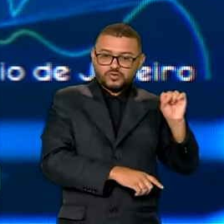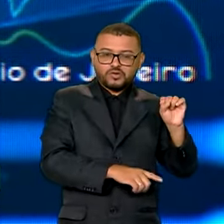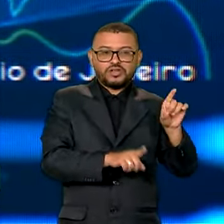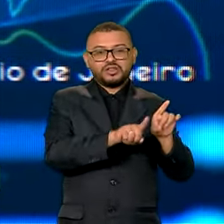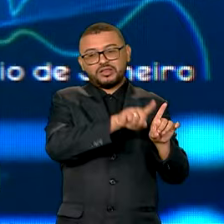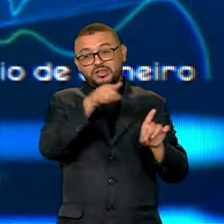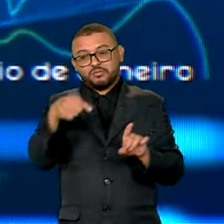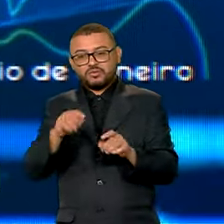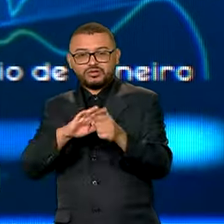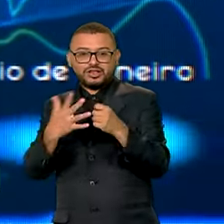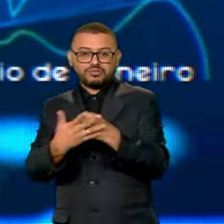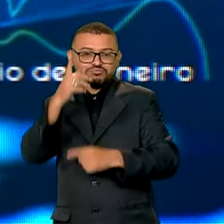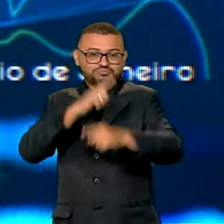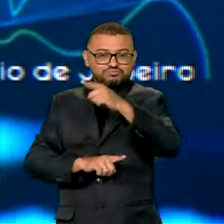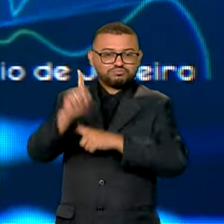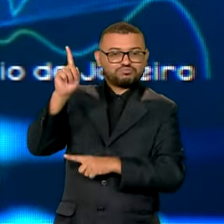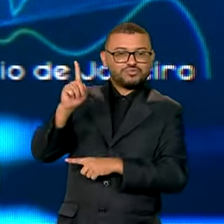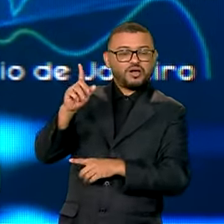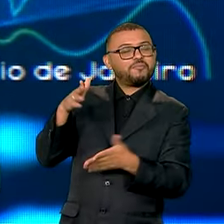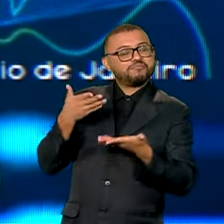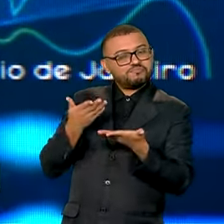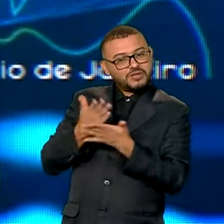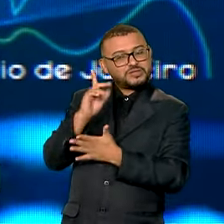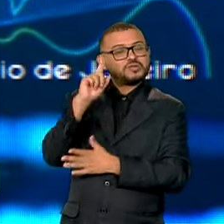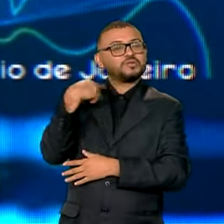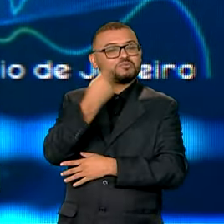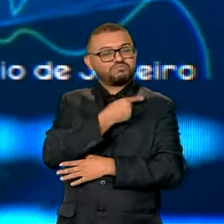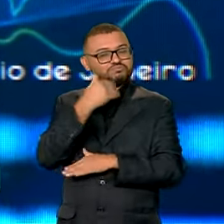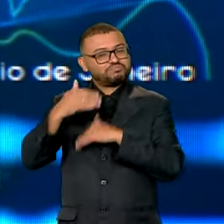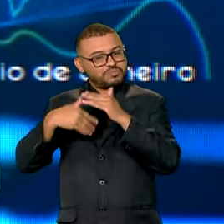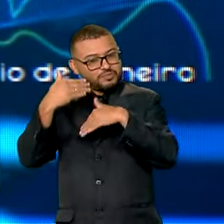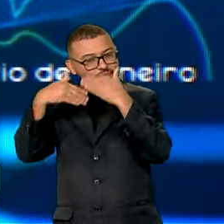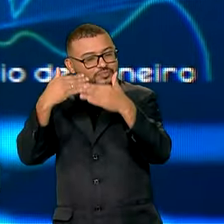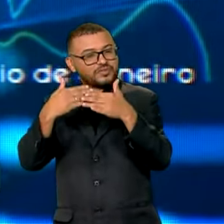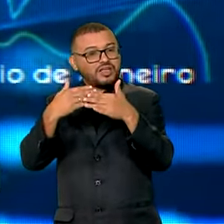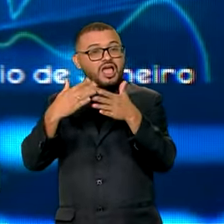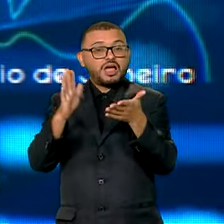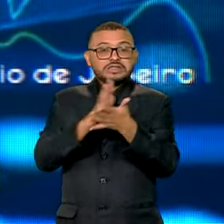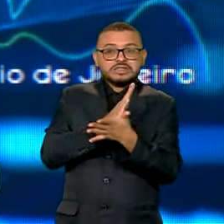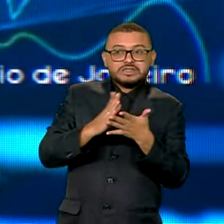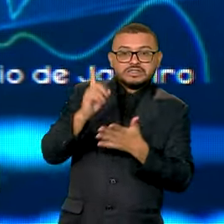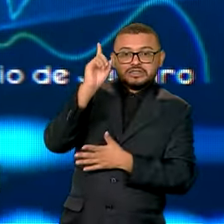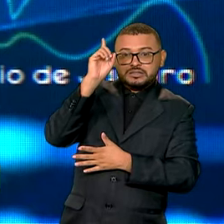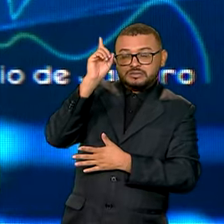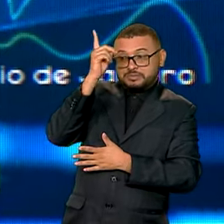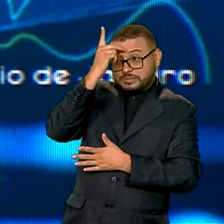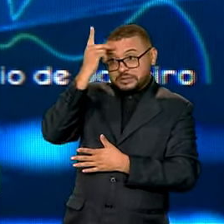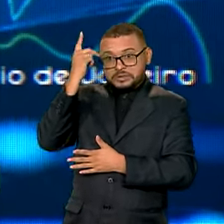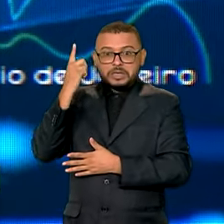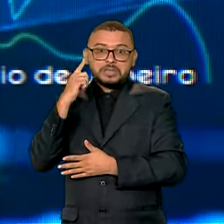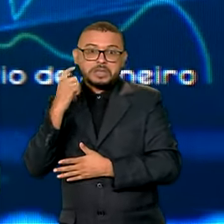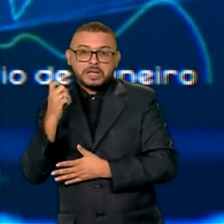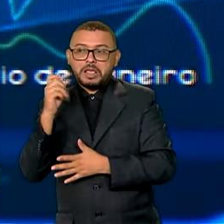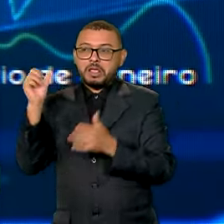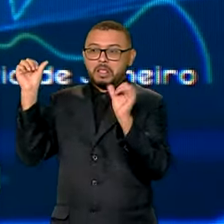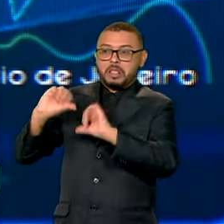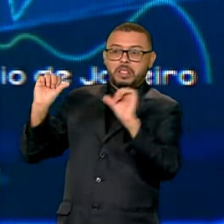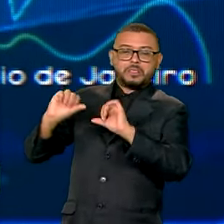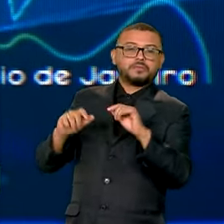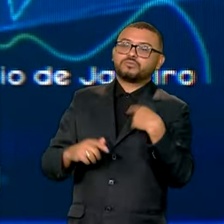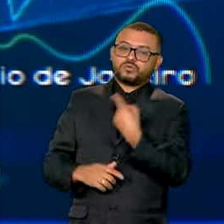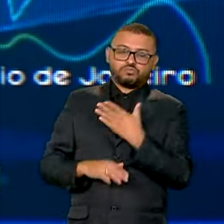pandemia, reencontramos o caminho do crescimento. Contrariando as expectativas pessimistas,